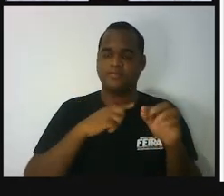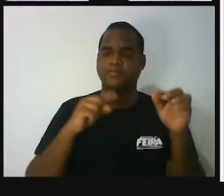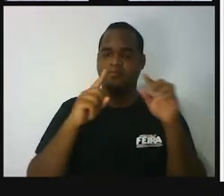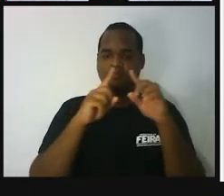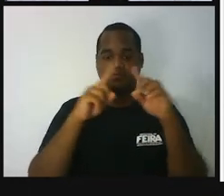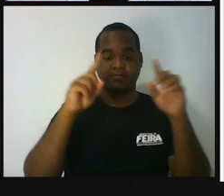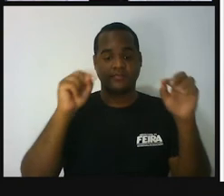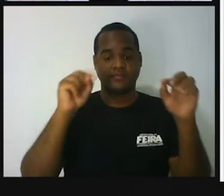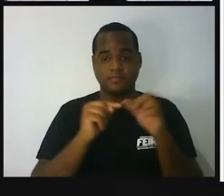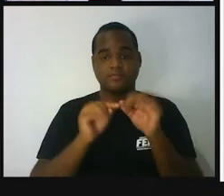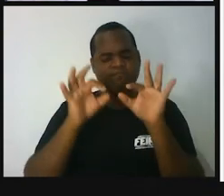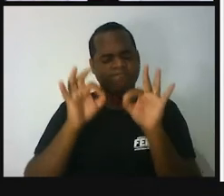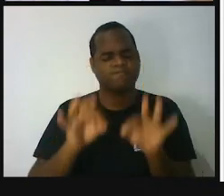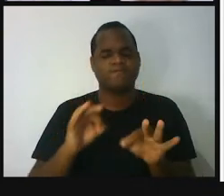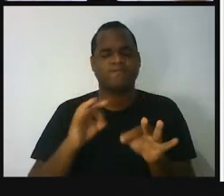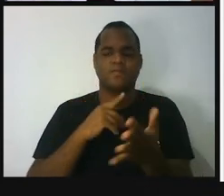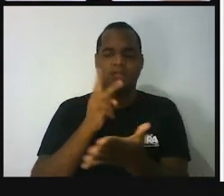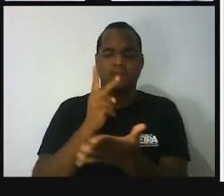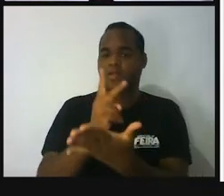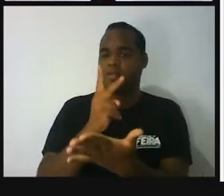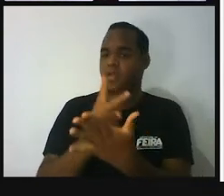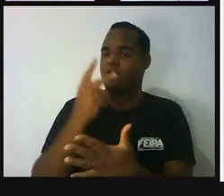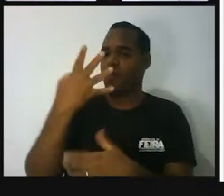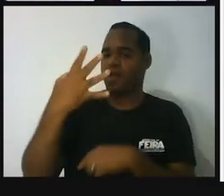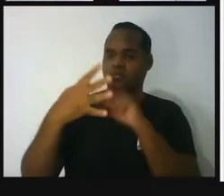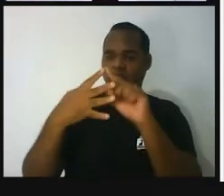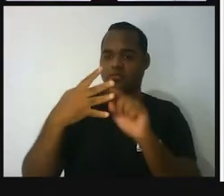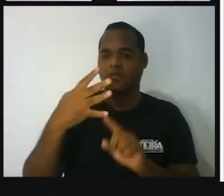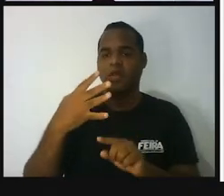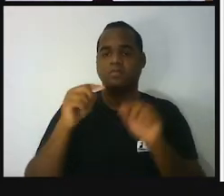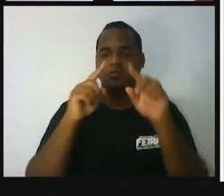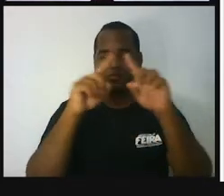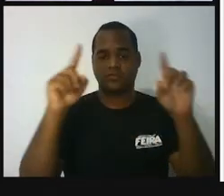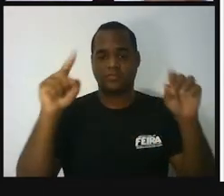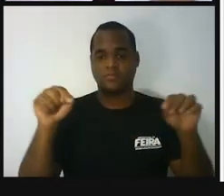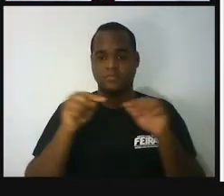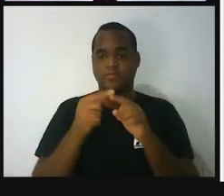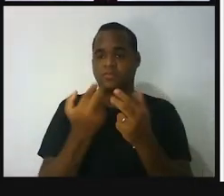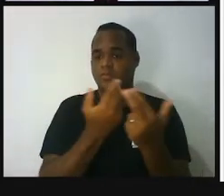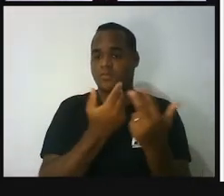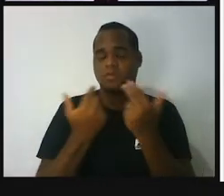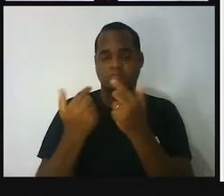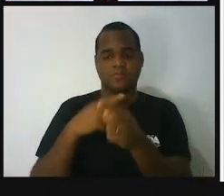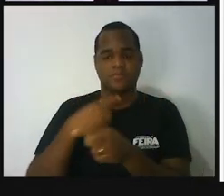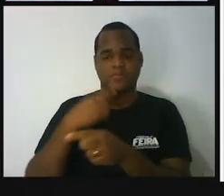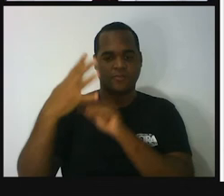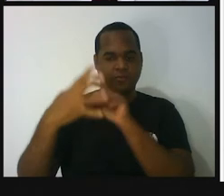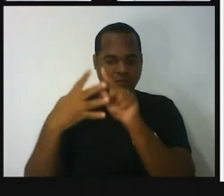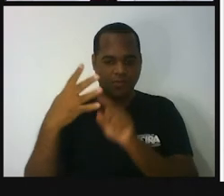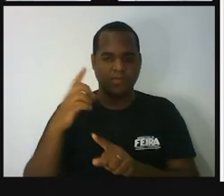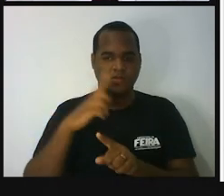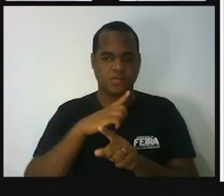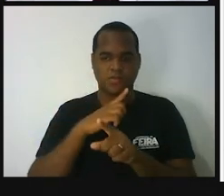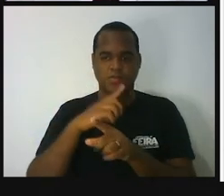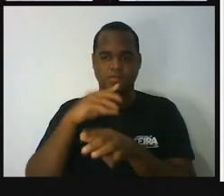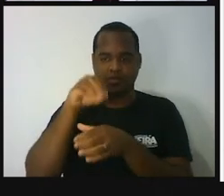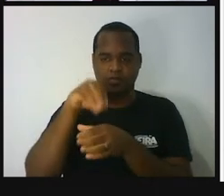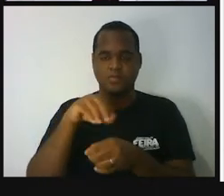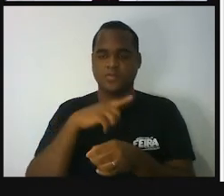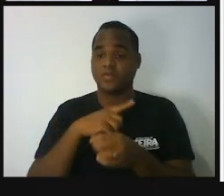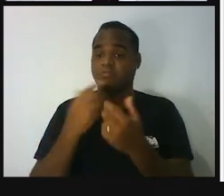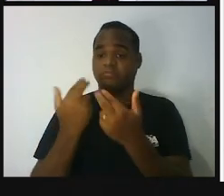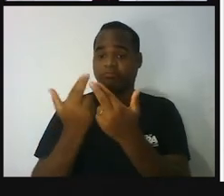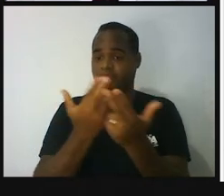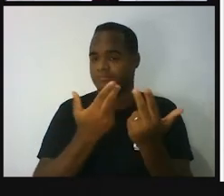regular. Todos os quatro lados com a mesma medida. Todos os quatro ângulos internos também têm a